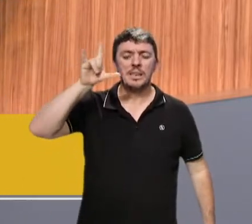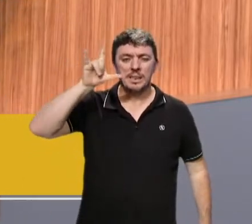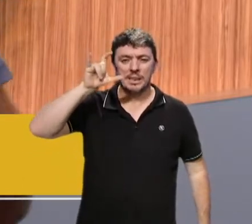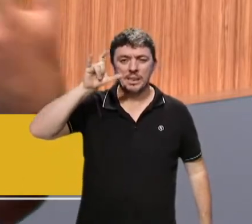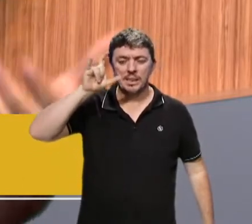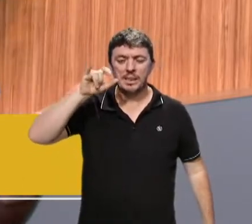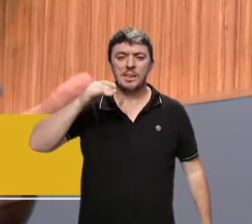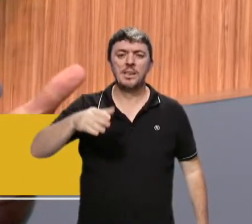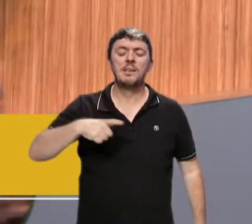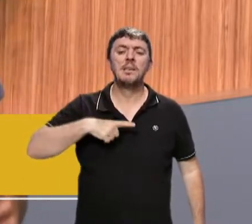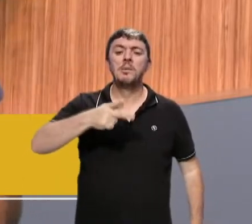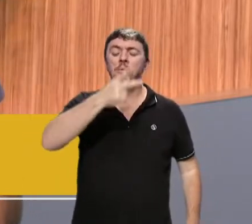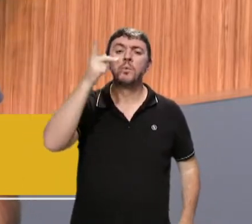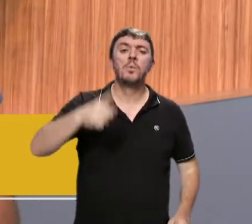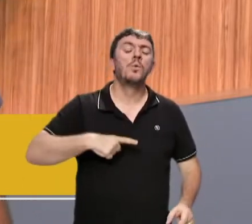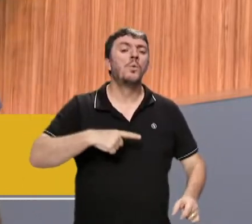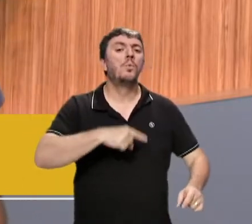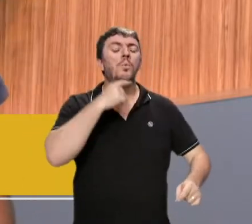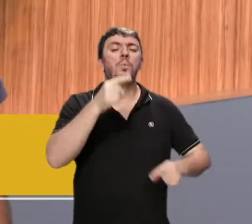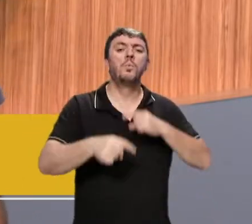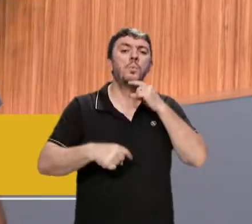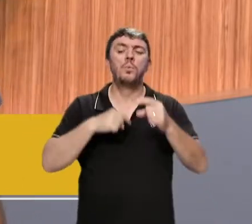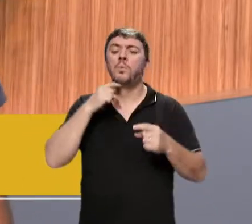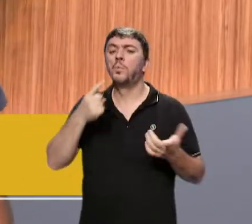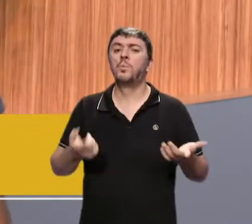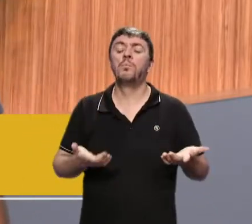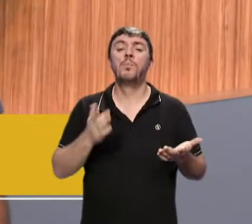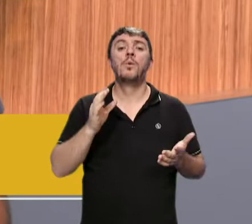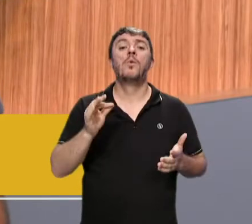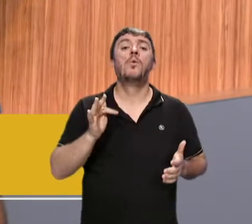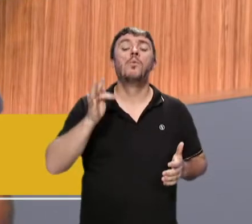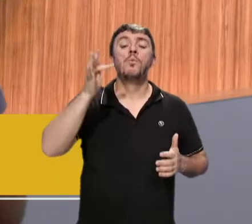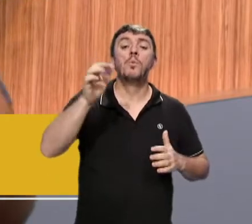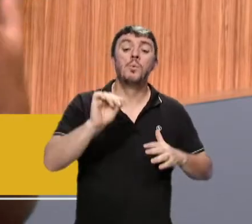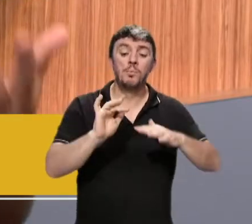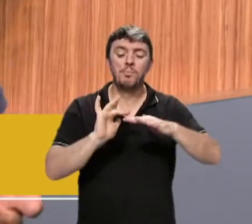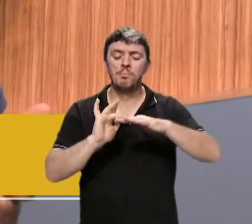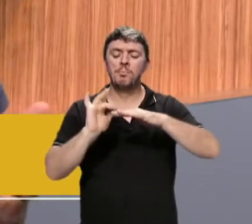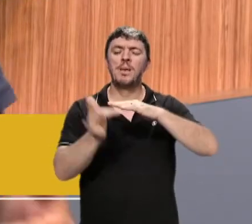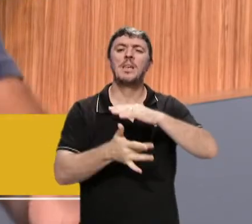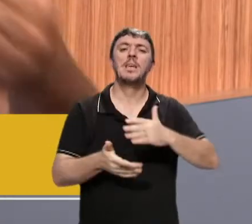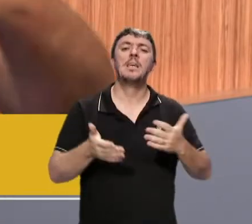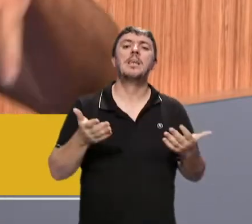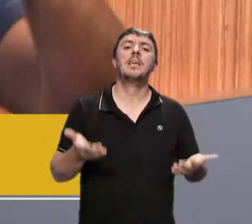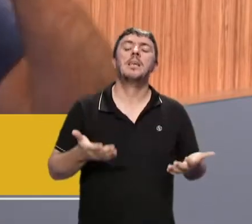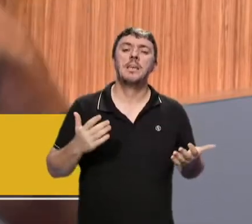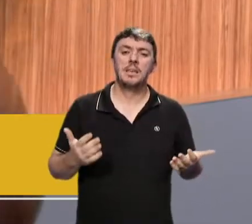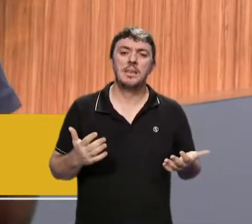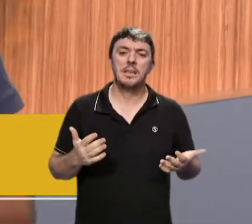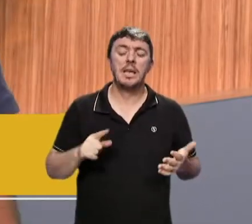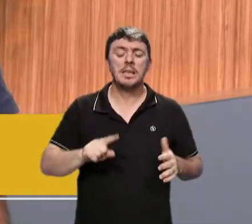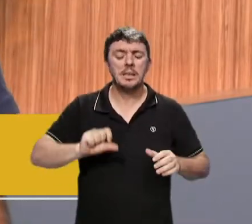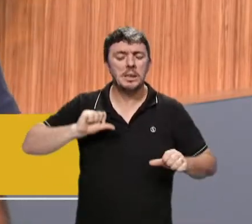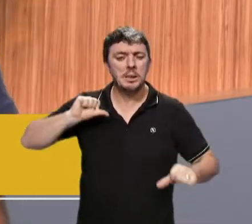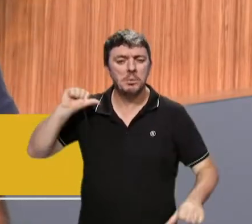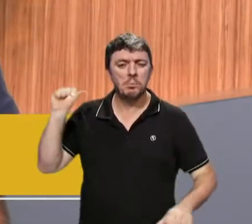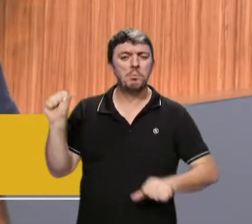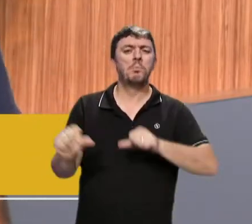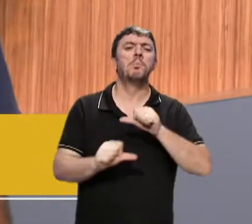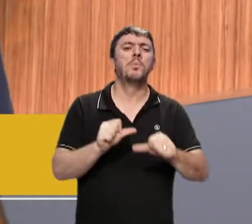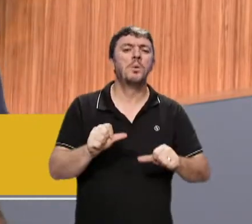têm deixado muitas pessoas em dúvida sobre o futuro da rede social. O que, é que será que vai acontecer com o Instagram? Será que essas mudanças vão